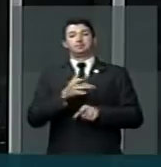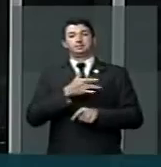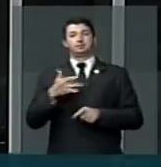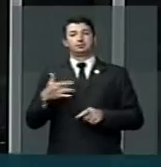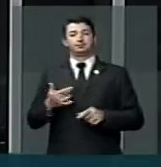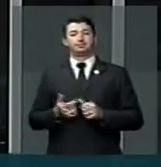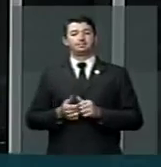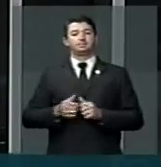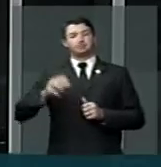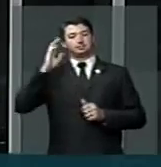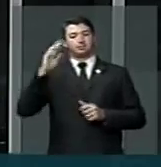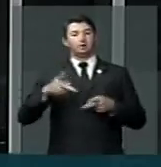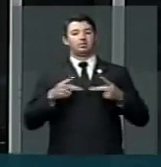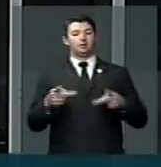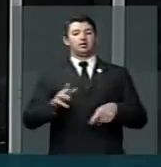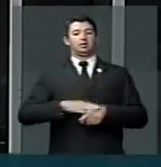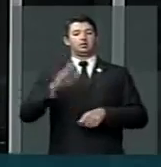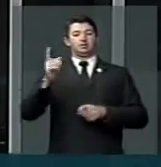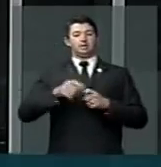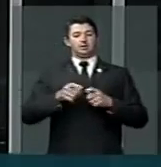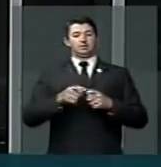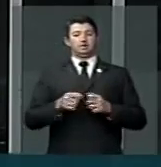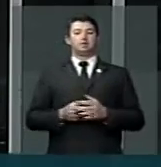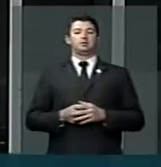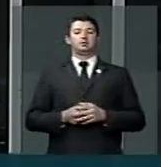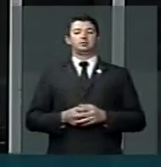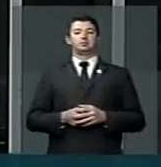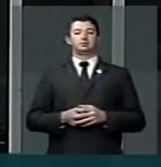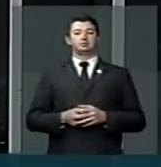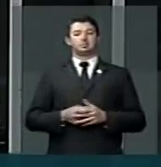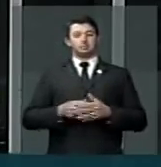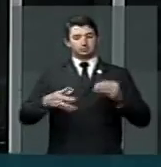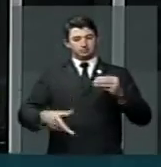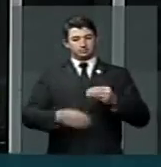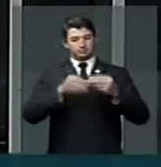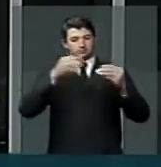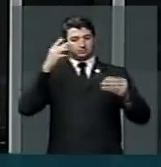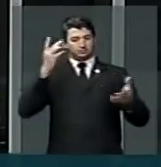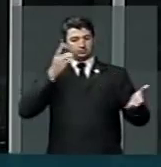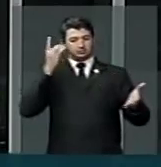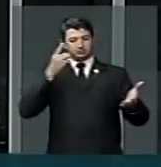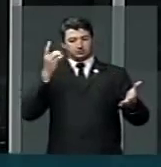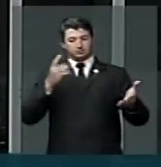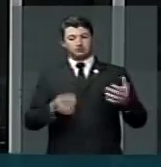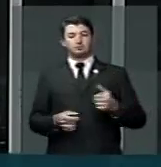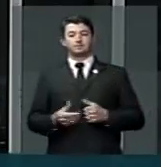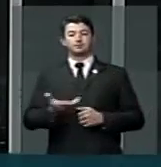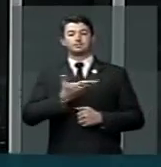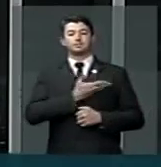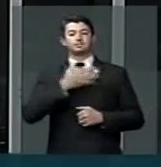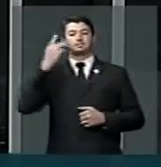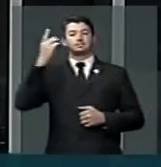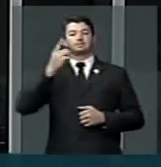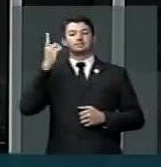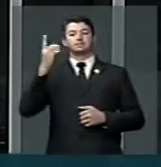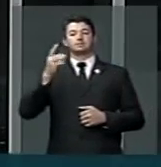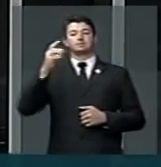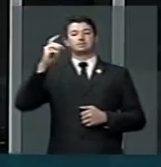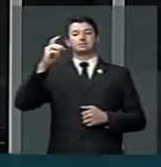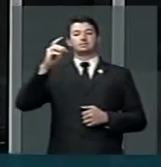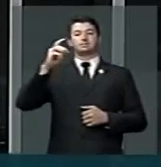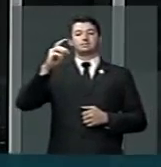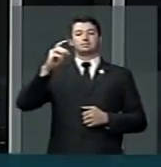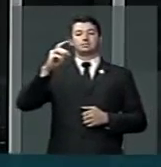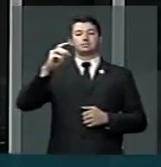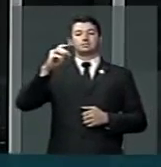saúde, sobretudo com o programa Mais Médico. Passo a palavra nesse momento, senhor presidente, ao nosso colega deputado federal